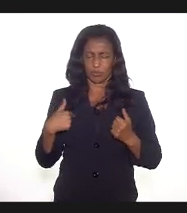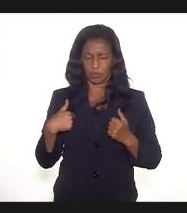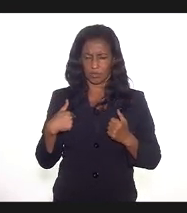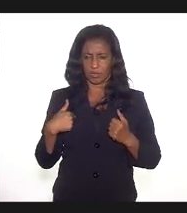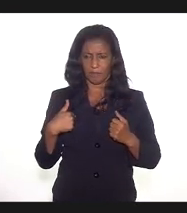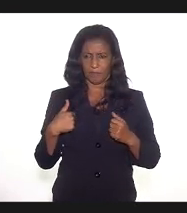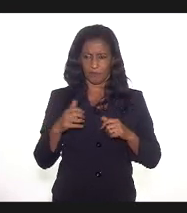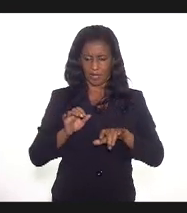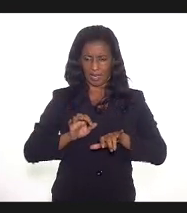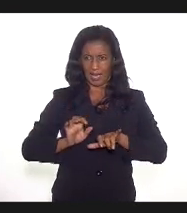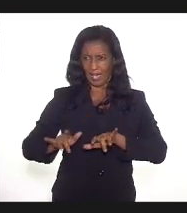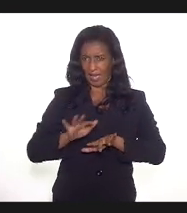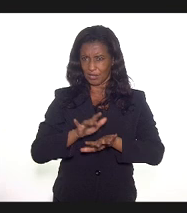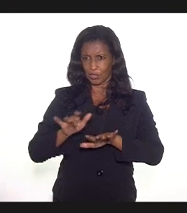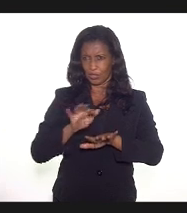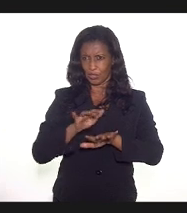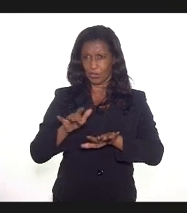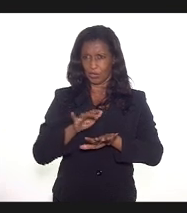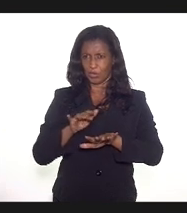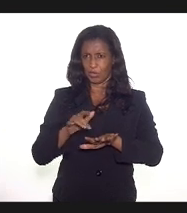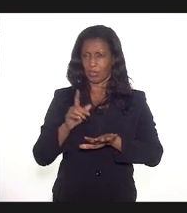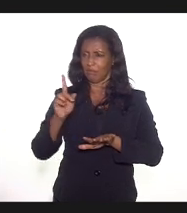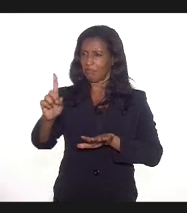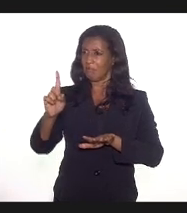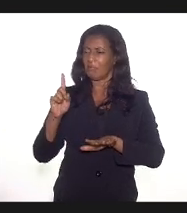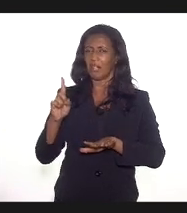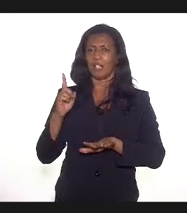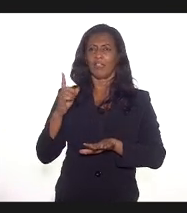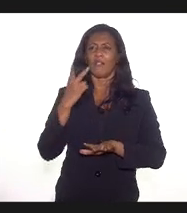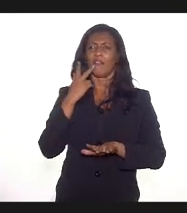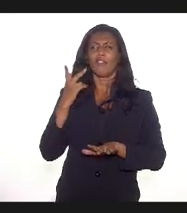caixas... Ô, deputado, queria te fazer uma coisa.